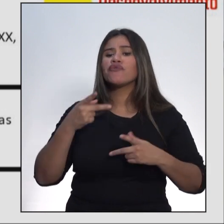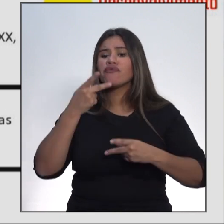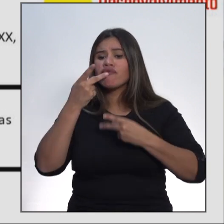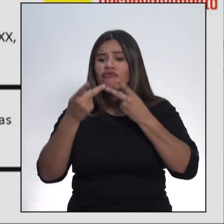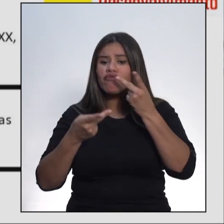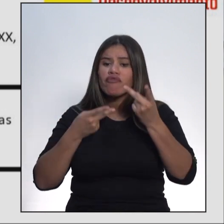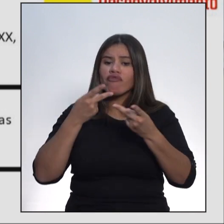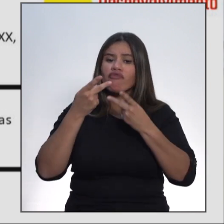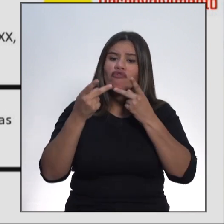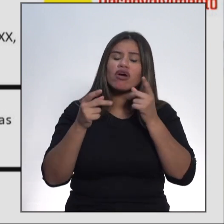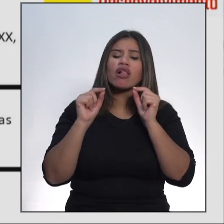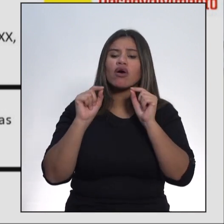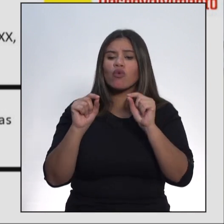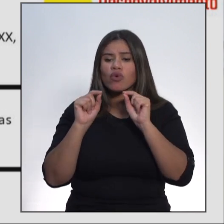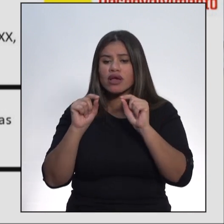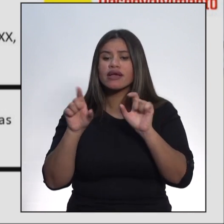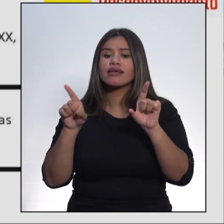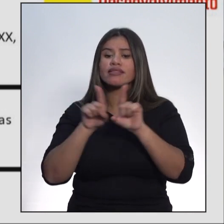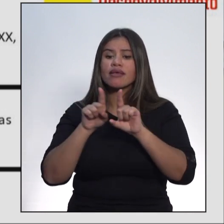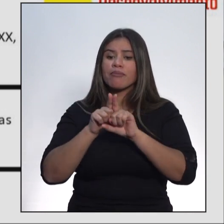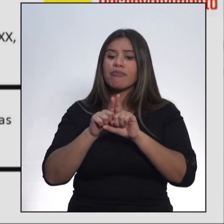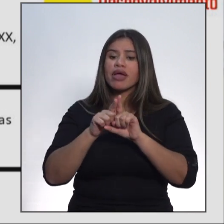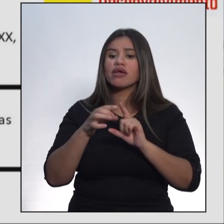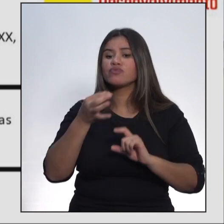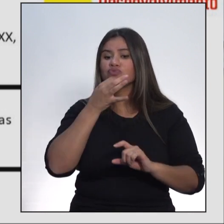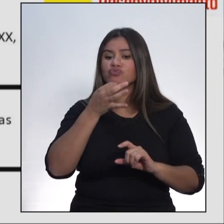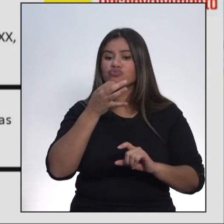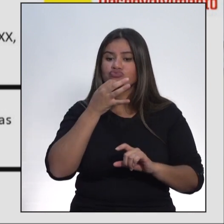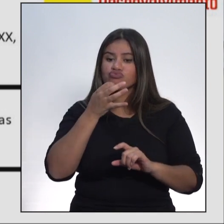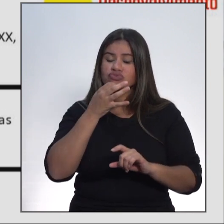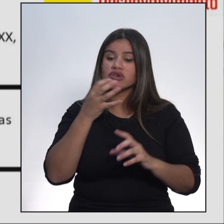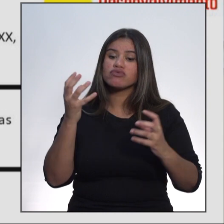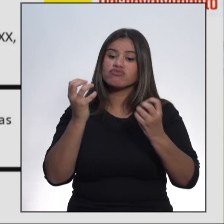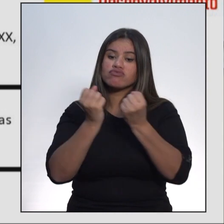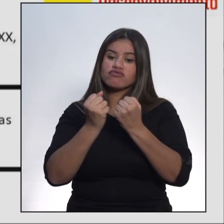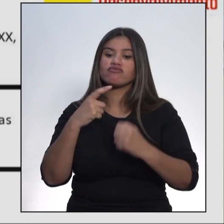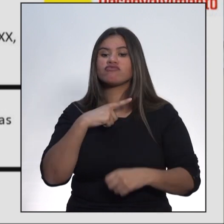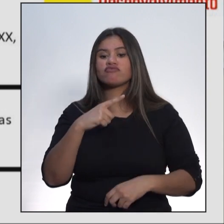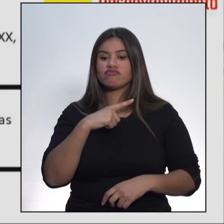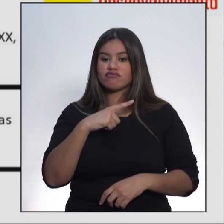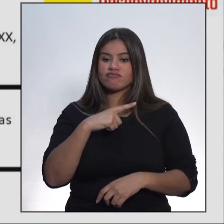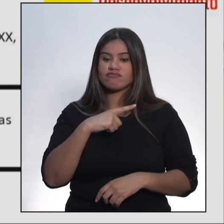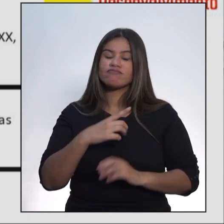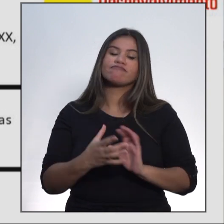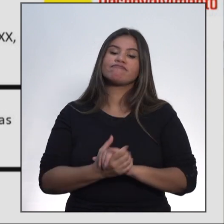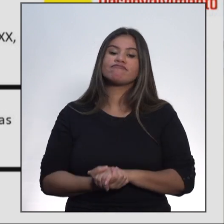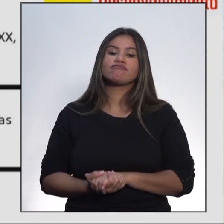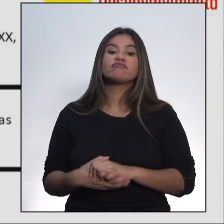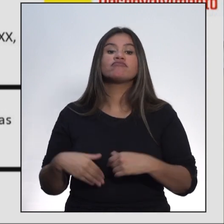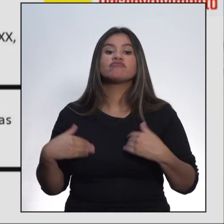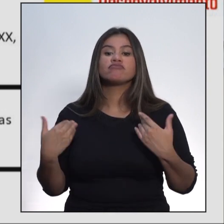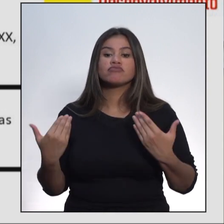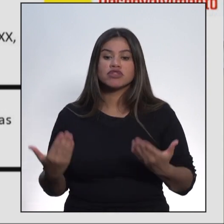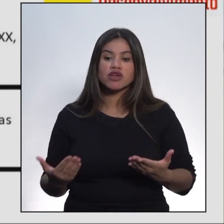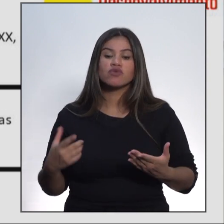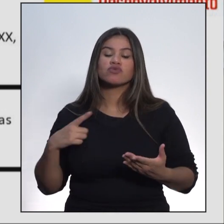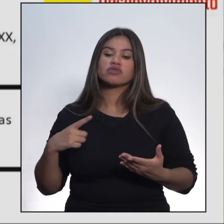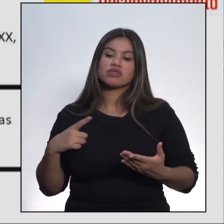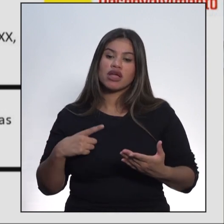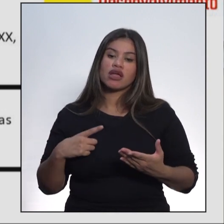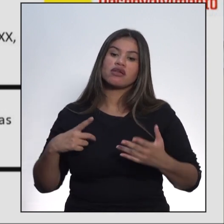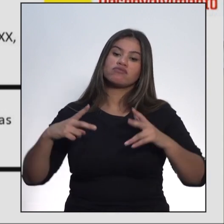vista defendido pelo autor, aqui nessa introdução, tá? Então, apresenta-se